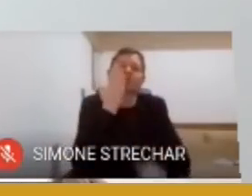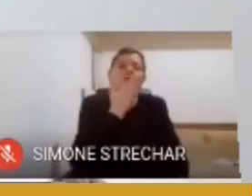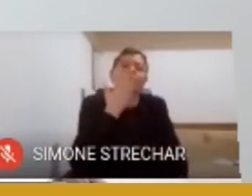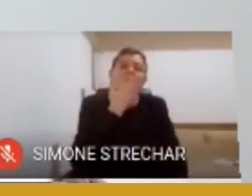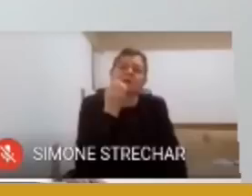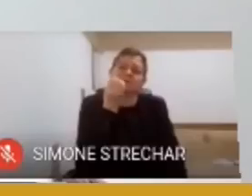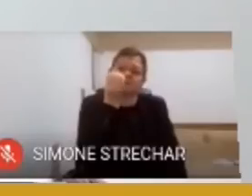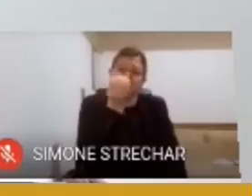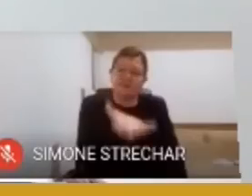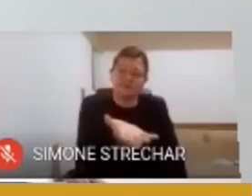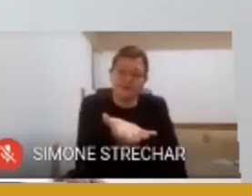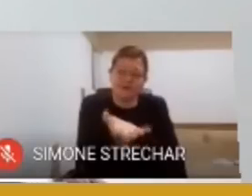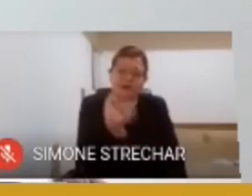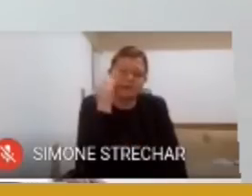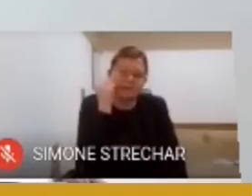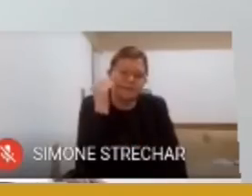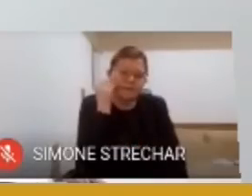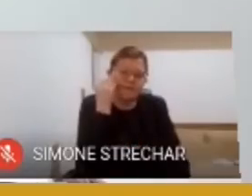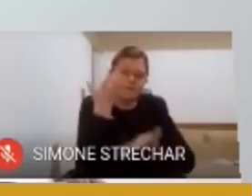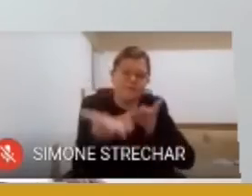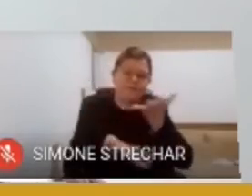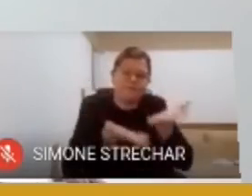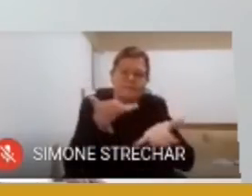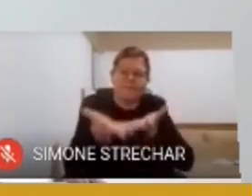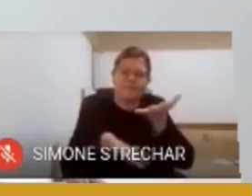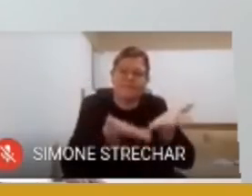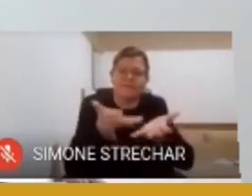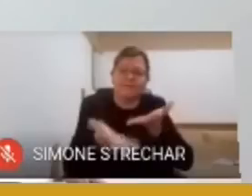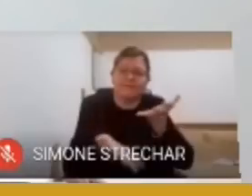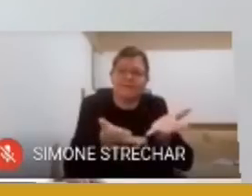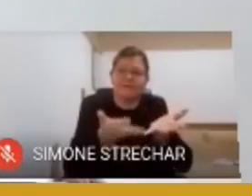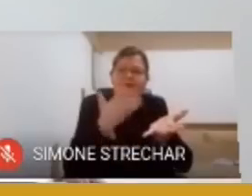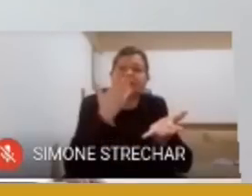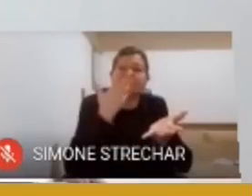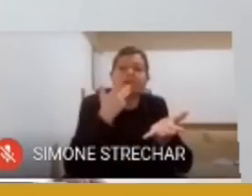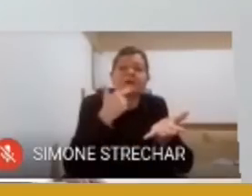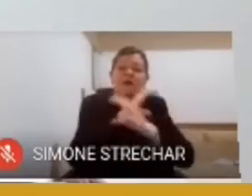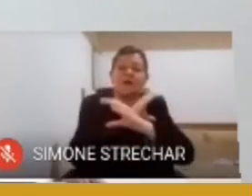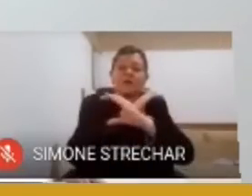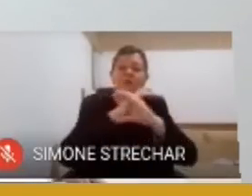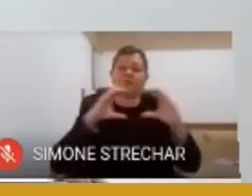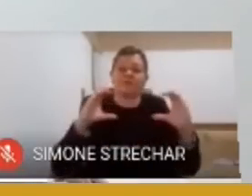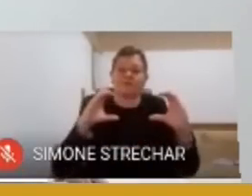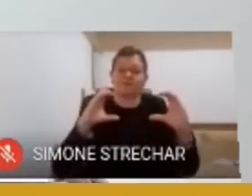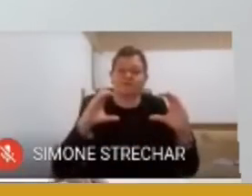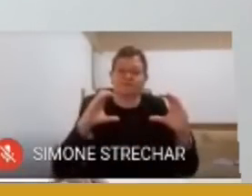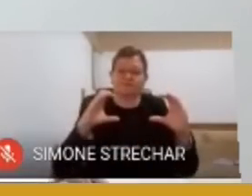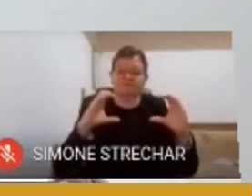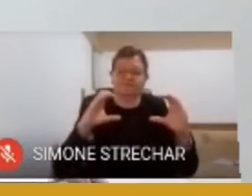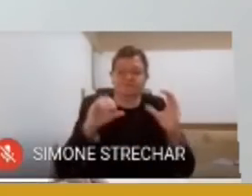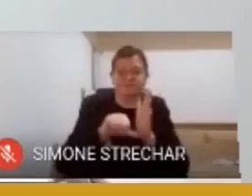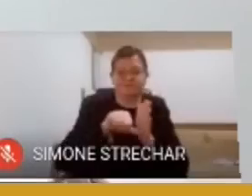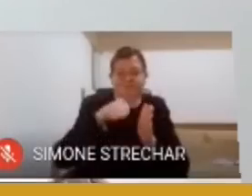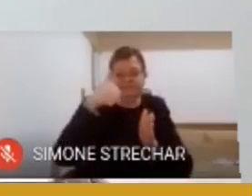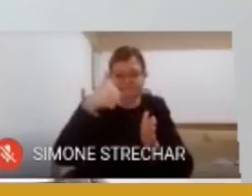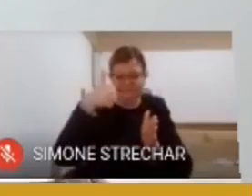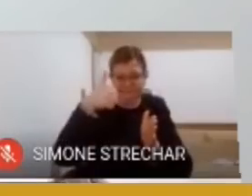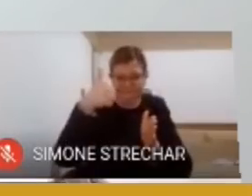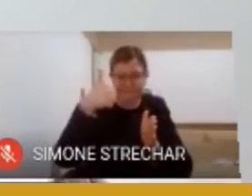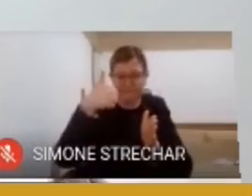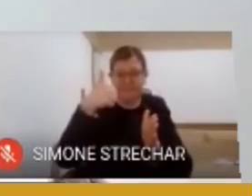criança. Então, o primeiro aspecto, e aí nós temos um ponto positivo, que geralmente as